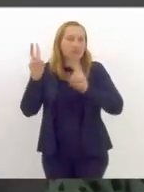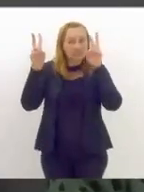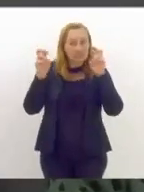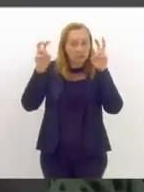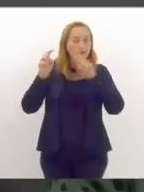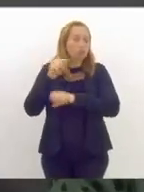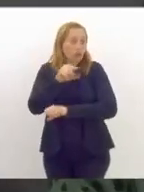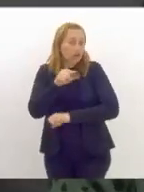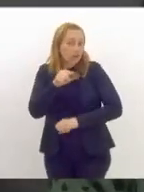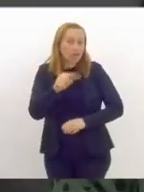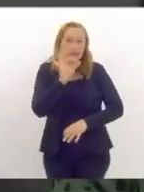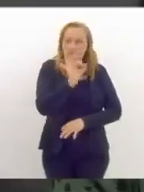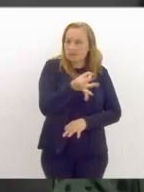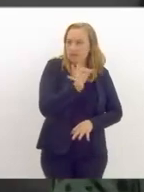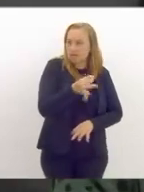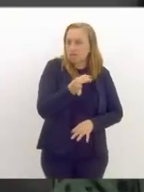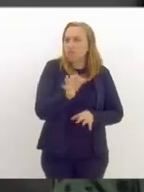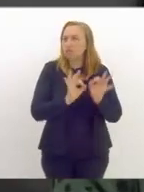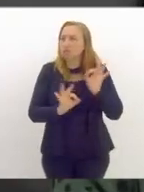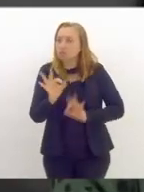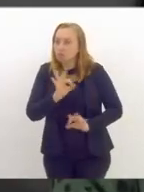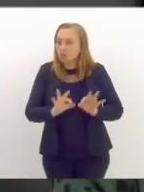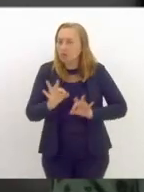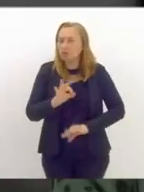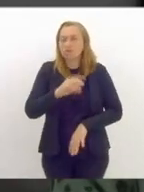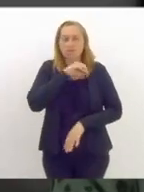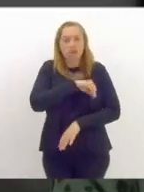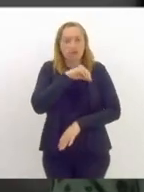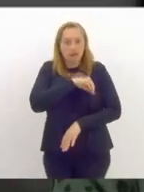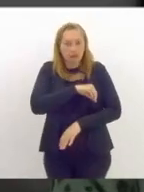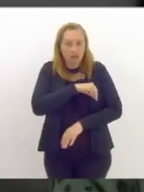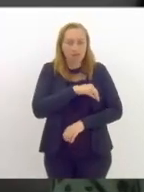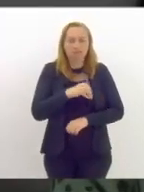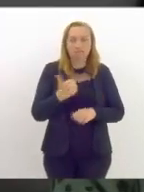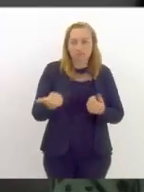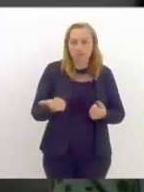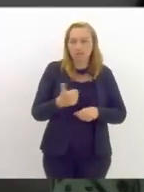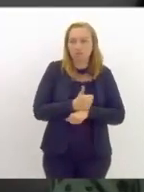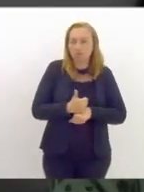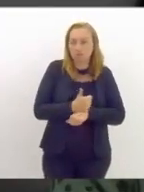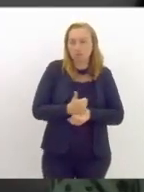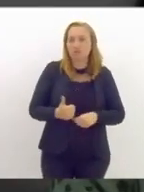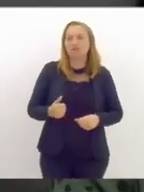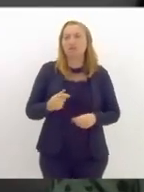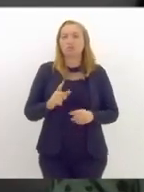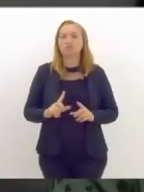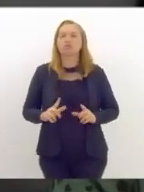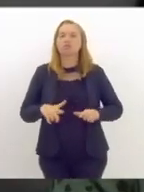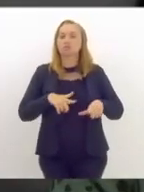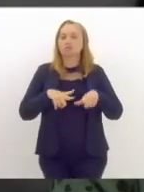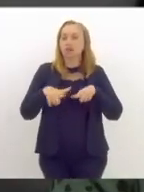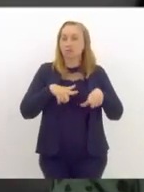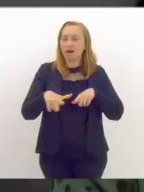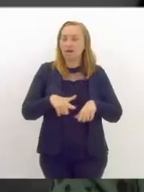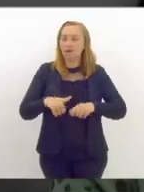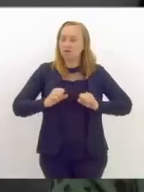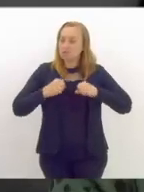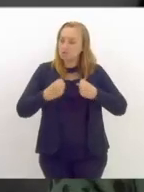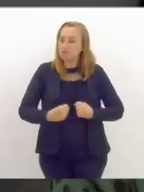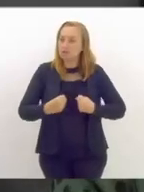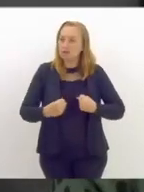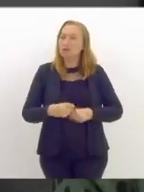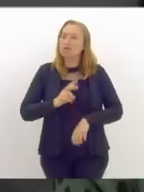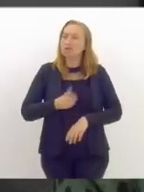aí, exatamente, do plano de cargos e salários, né? A sua atuação firme, colocando sempre a figura